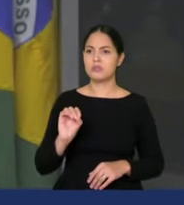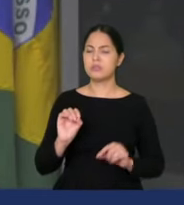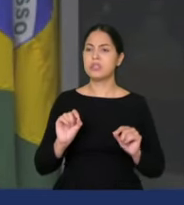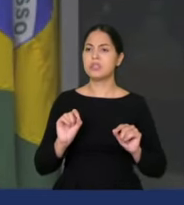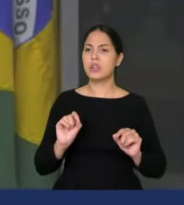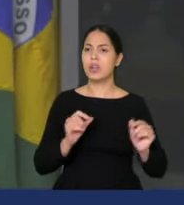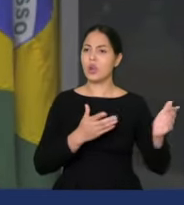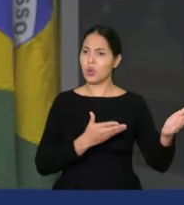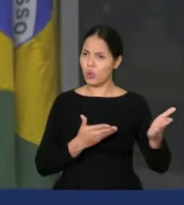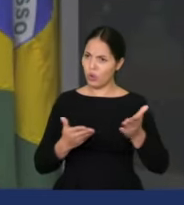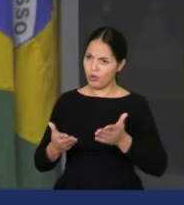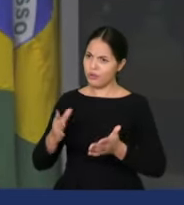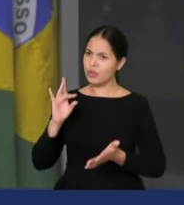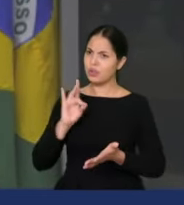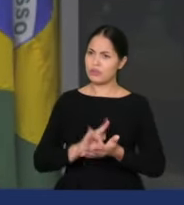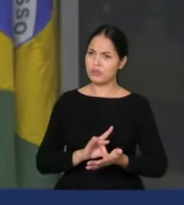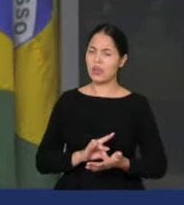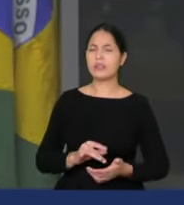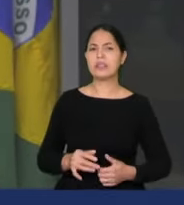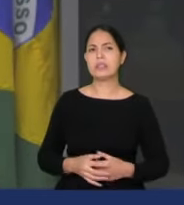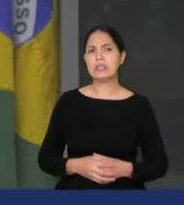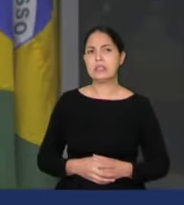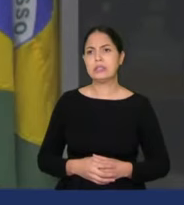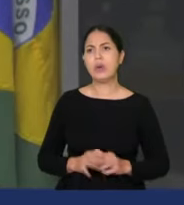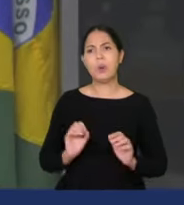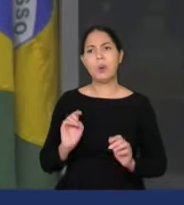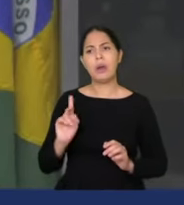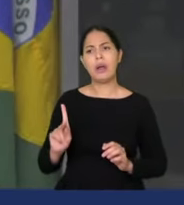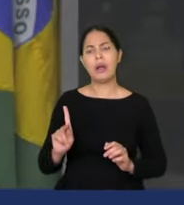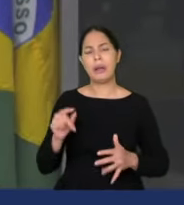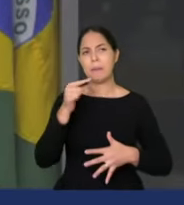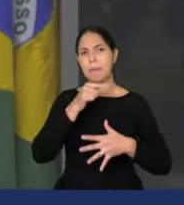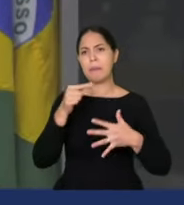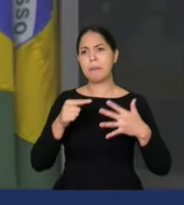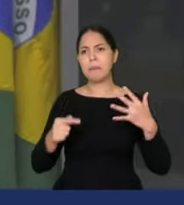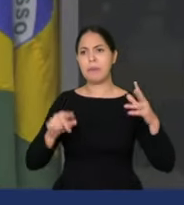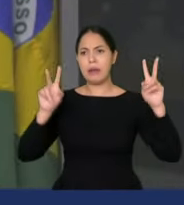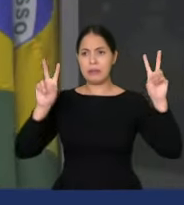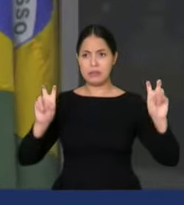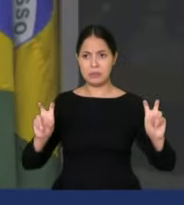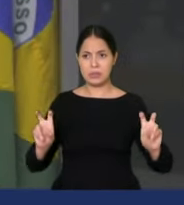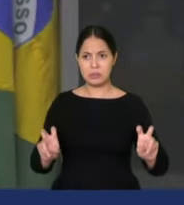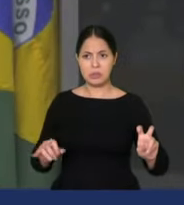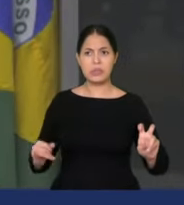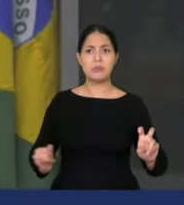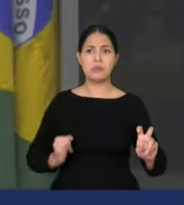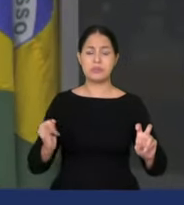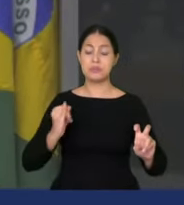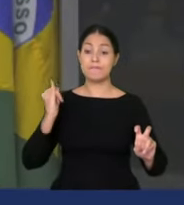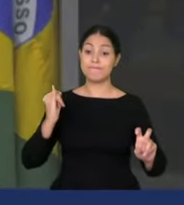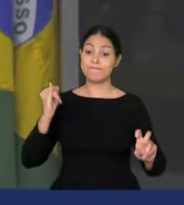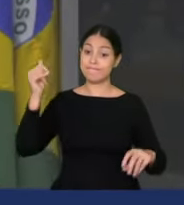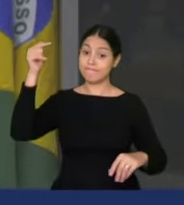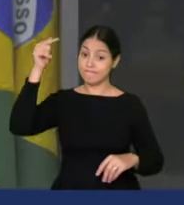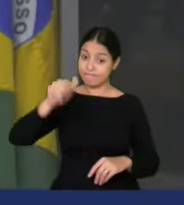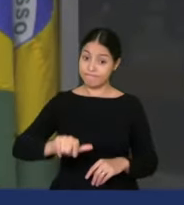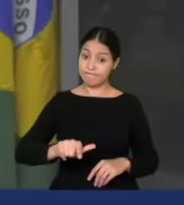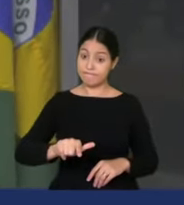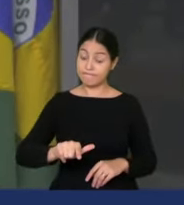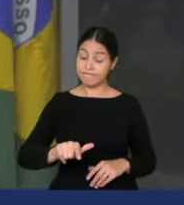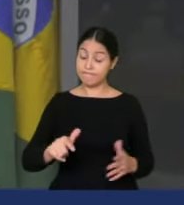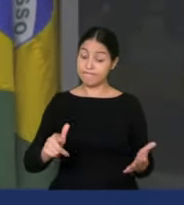aqui falar sobre questões importantes que até estamos discutindo no momento. E mais uma vez, de